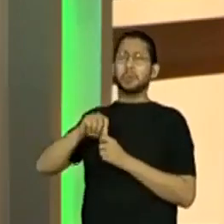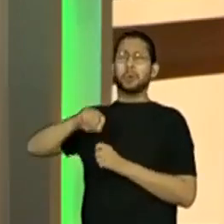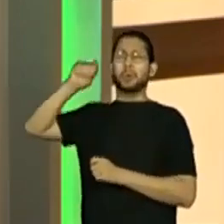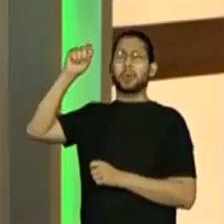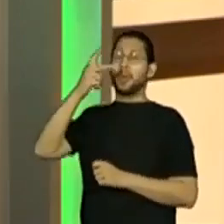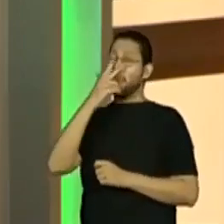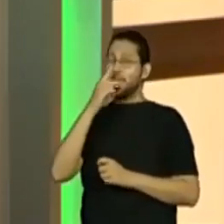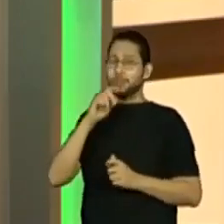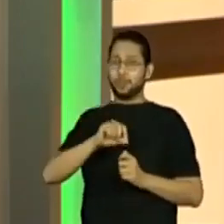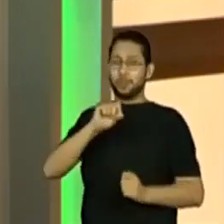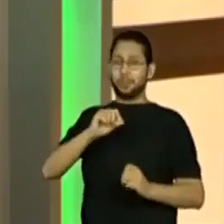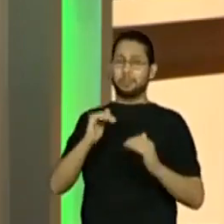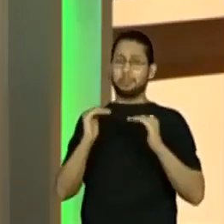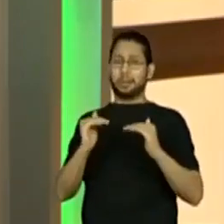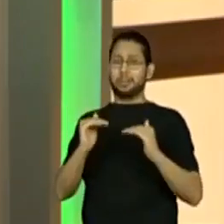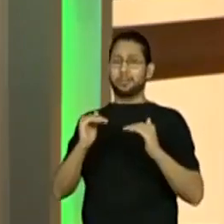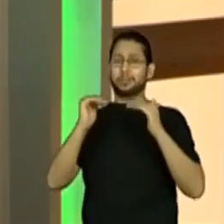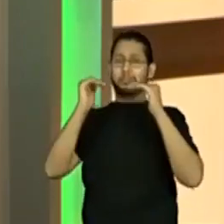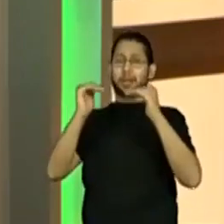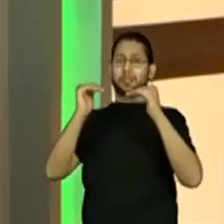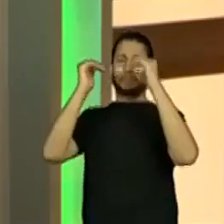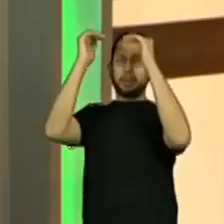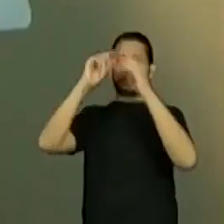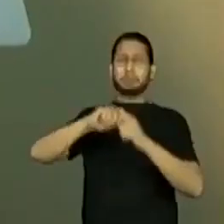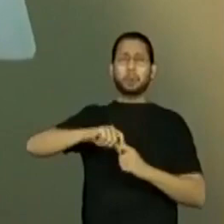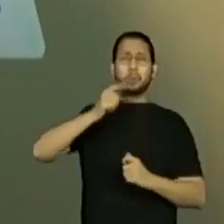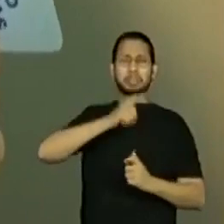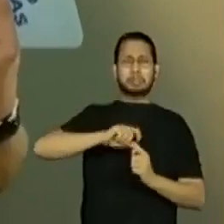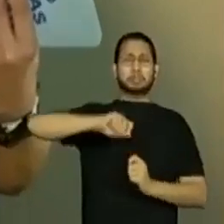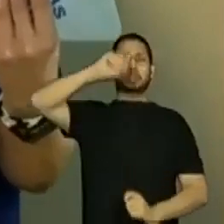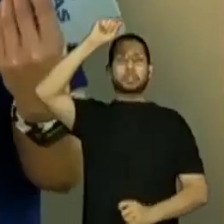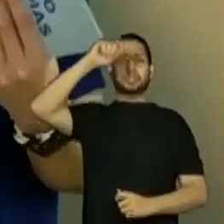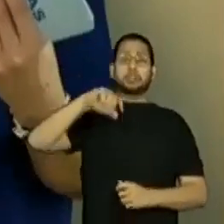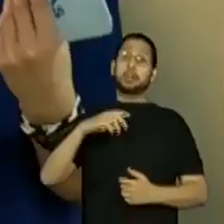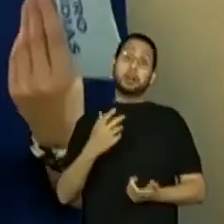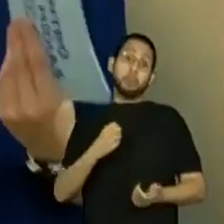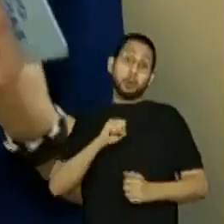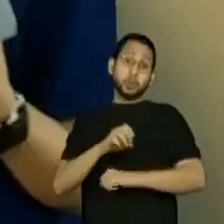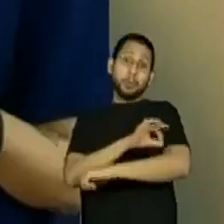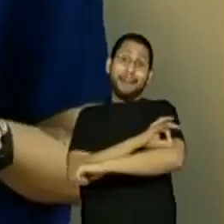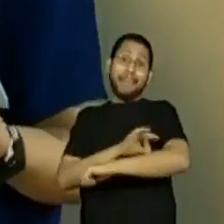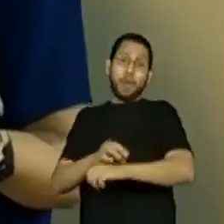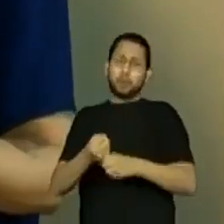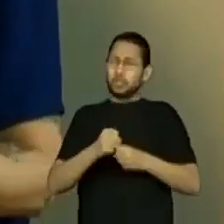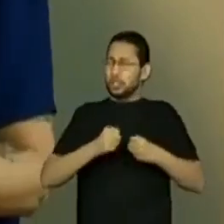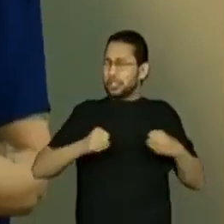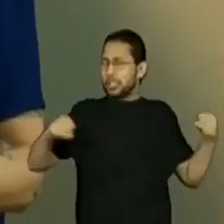partes, né? É muito grande. Ou então uma régua muito grande. É. Que não dá para uma